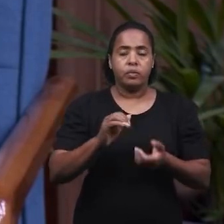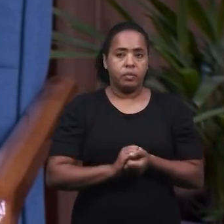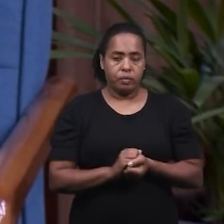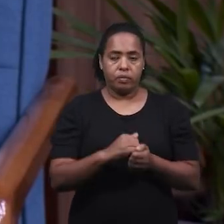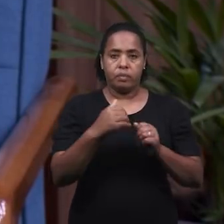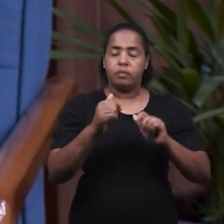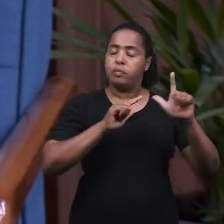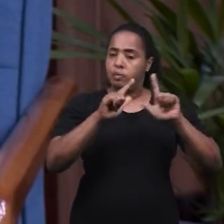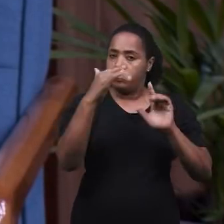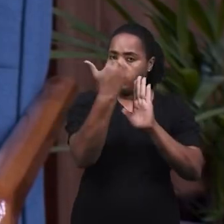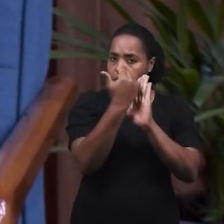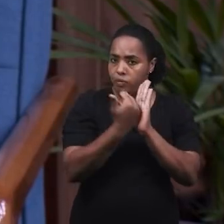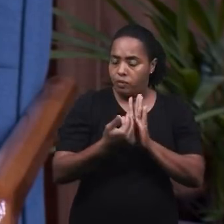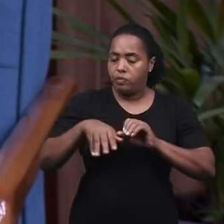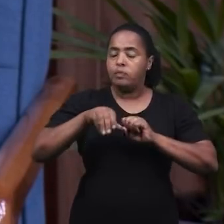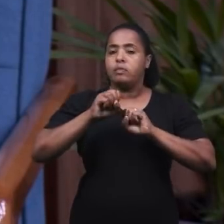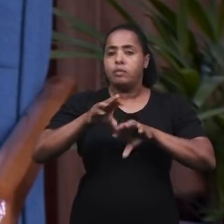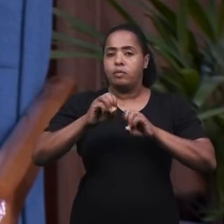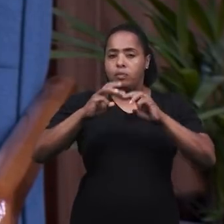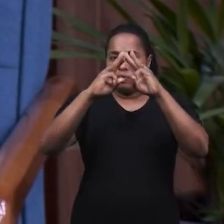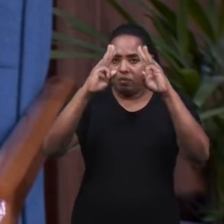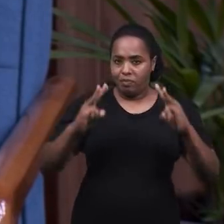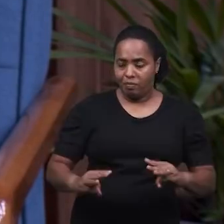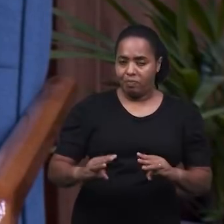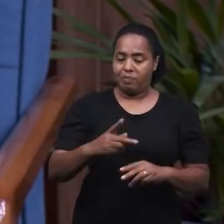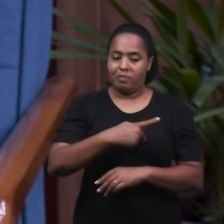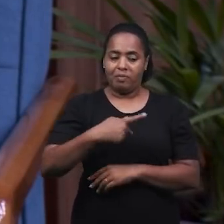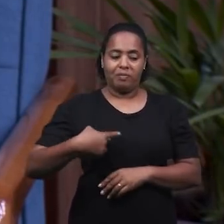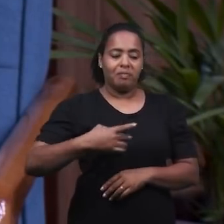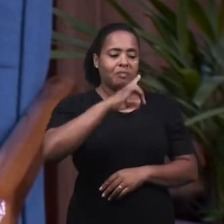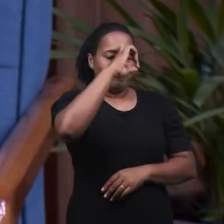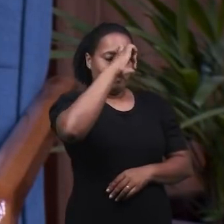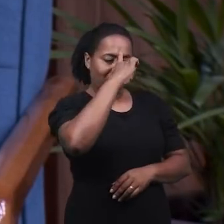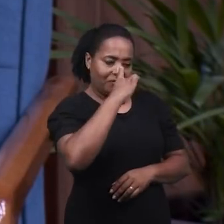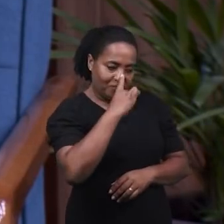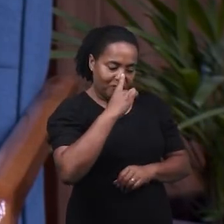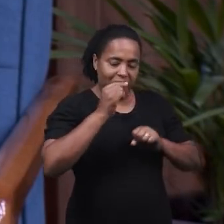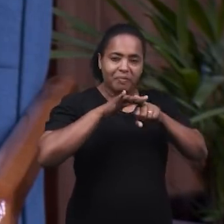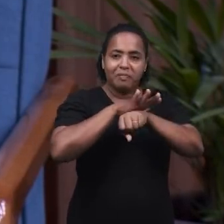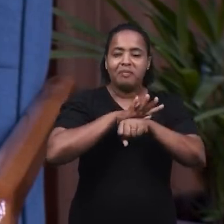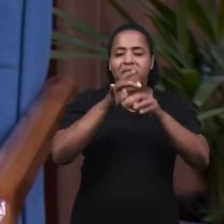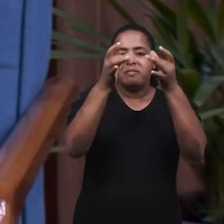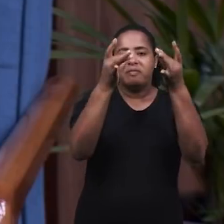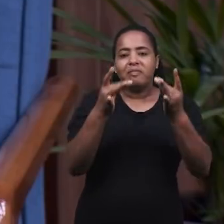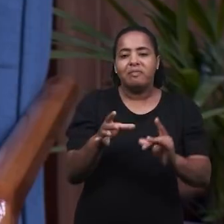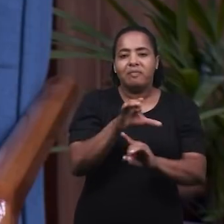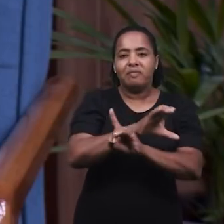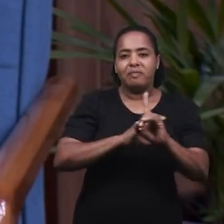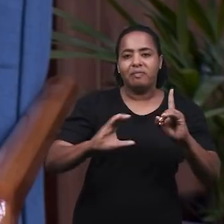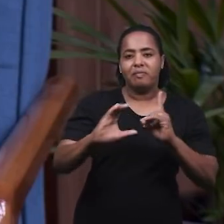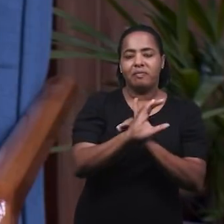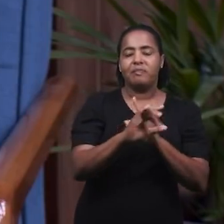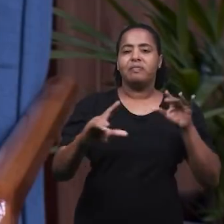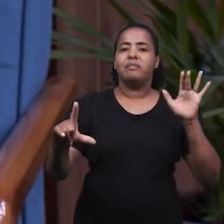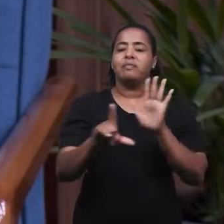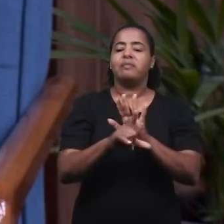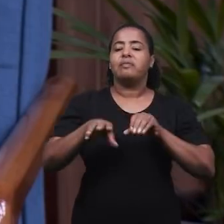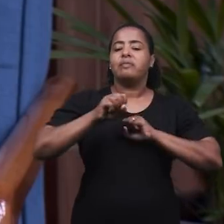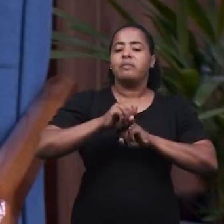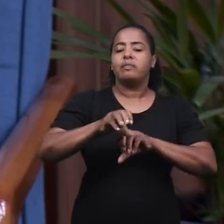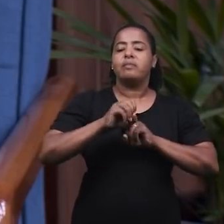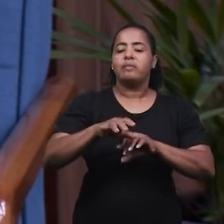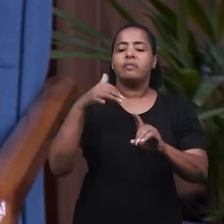no quadro Lições do Manaim, eu recebo o pastor Daniel Moreira para conversarmos sobre os detalhes do culto da lei e sua